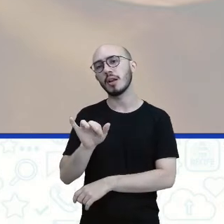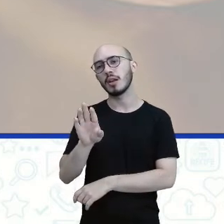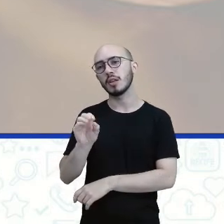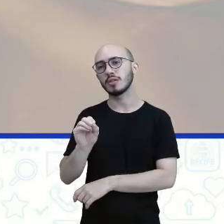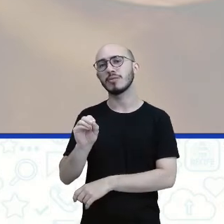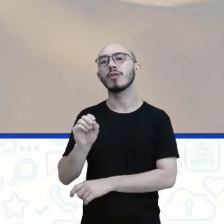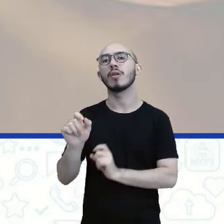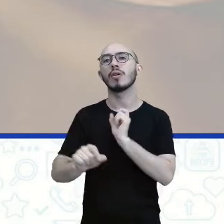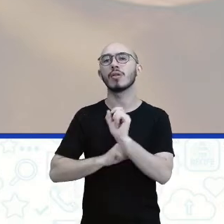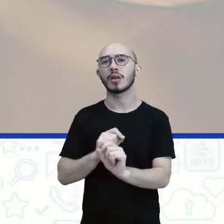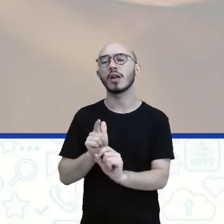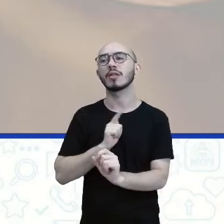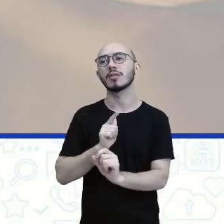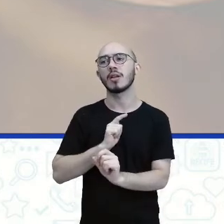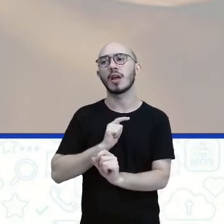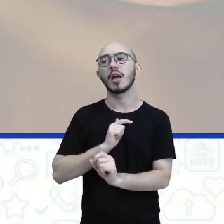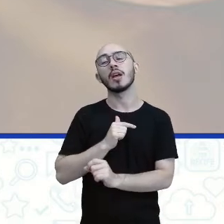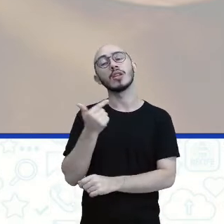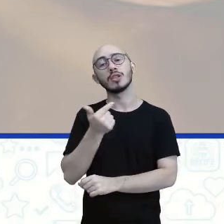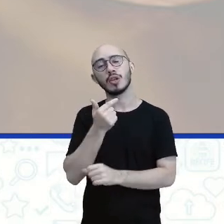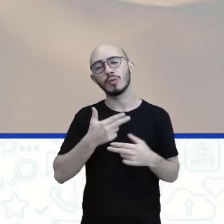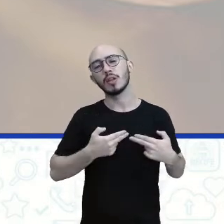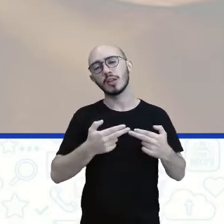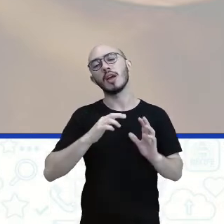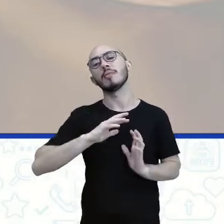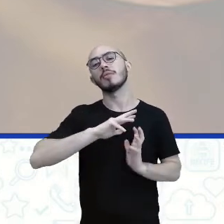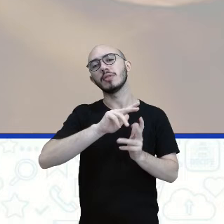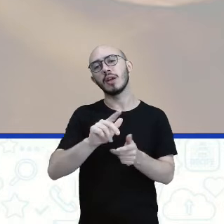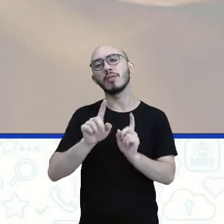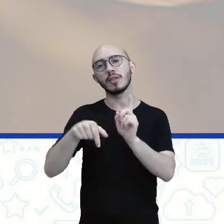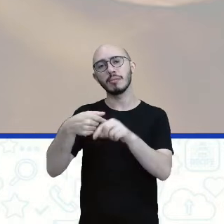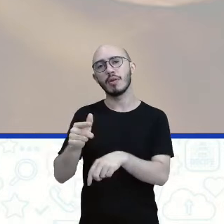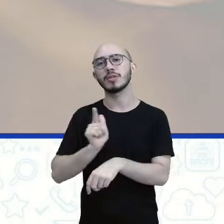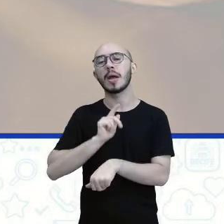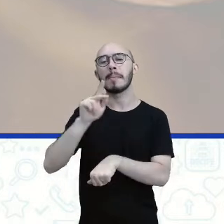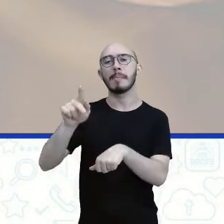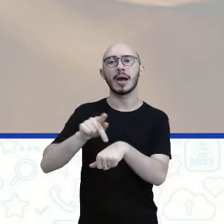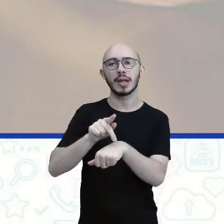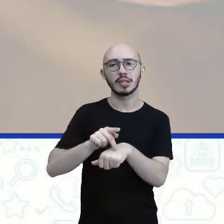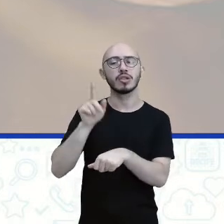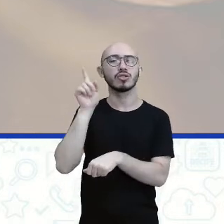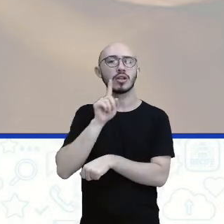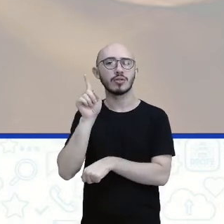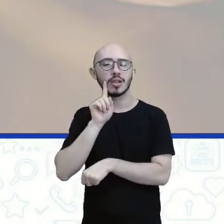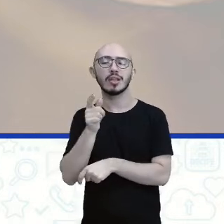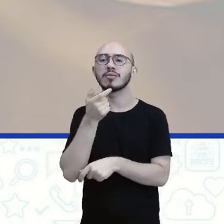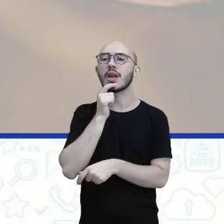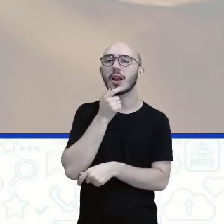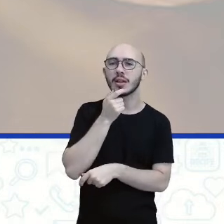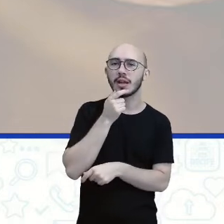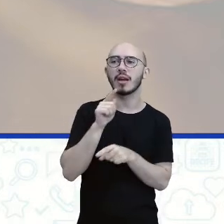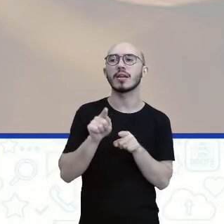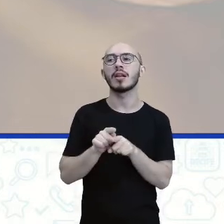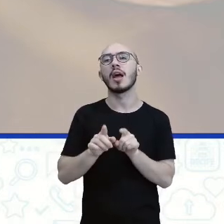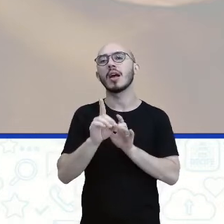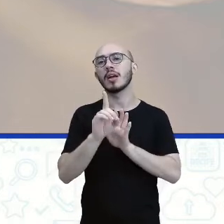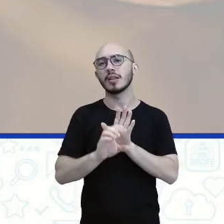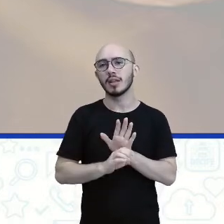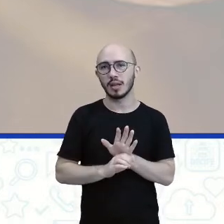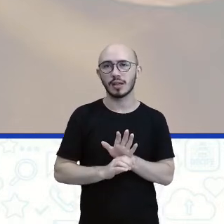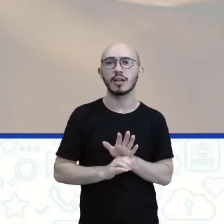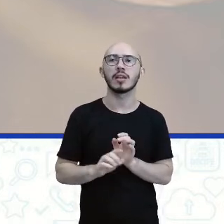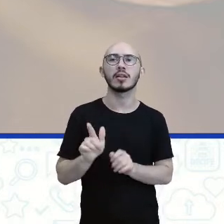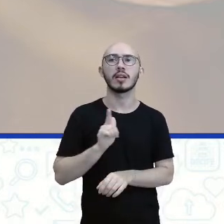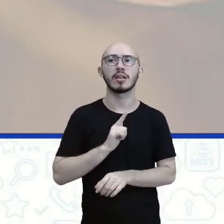do bem-estar social pós a Segunda Guerra Mundial, mas em países como Estados Unidos, como Inglaterra, na década de 70 a gente vai ter a ampliação do que a gente